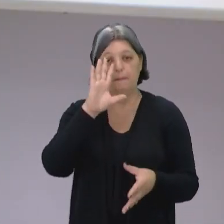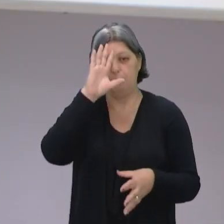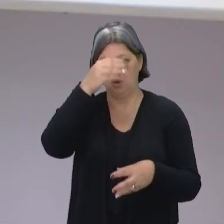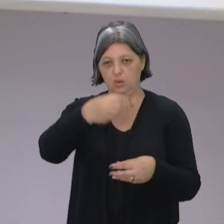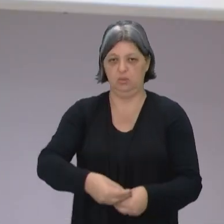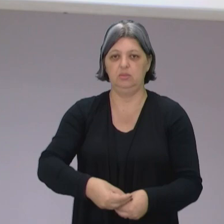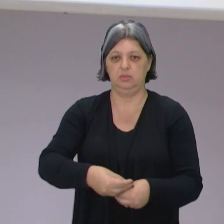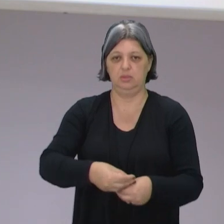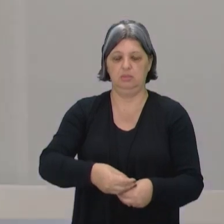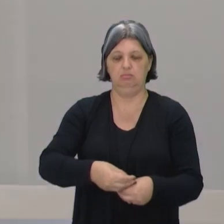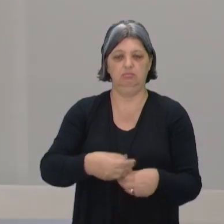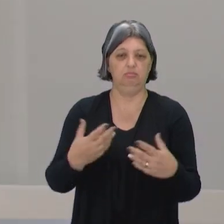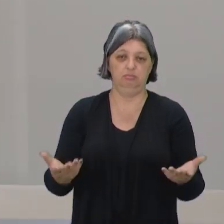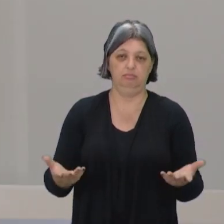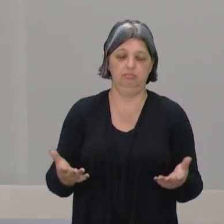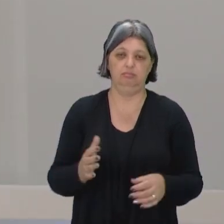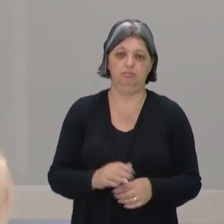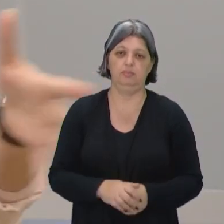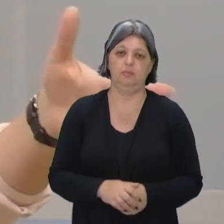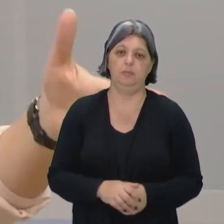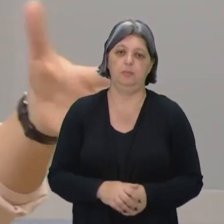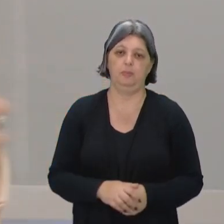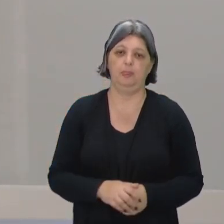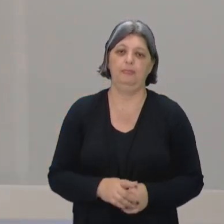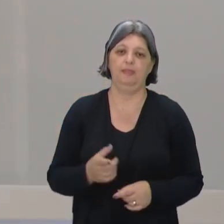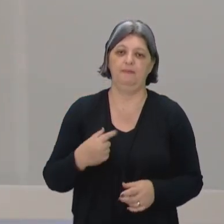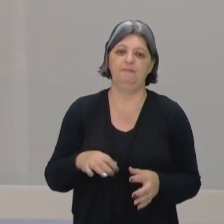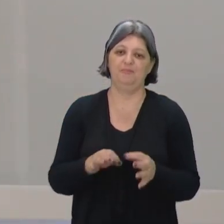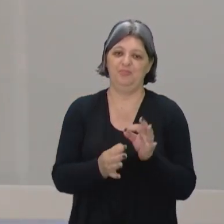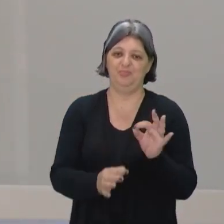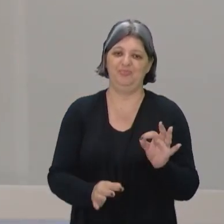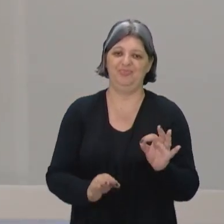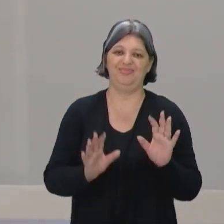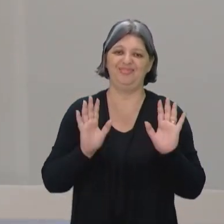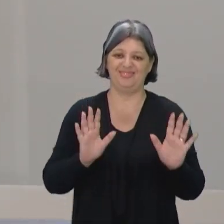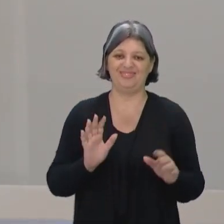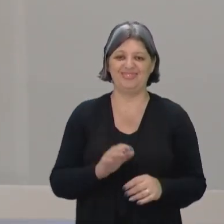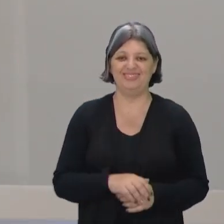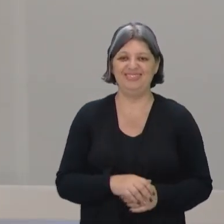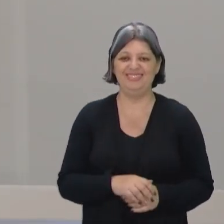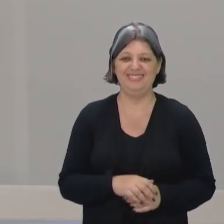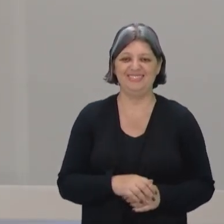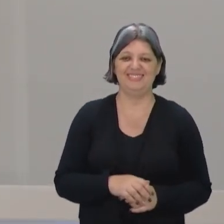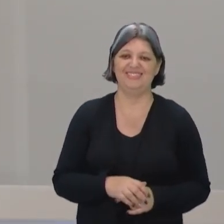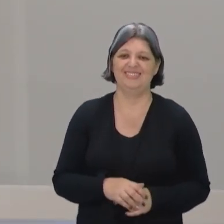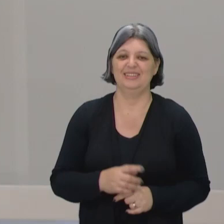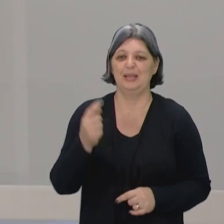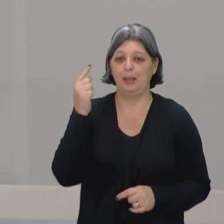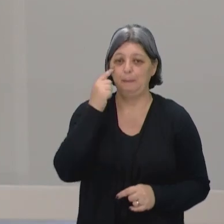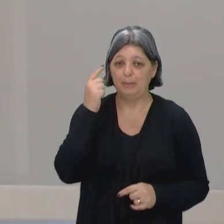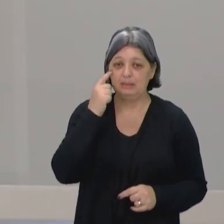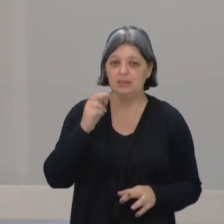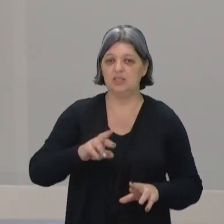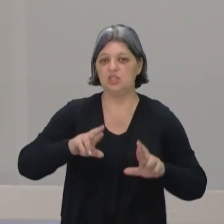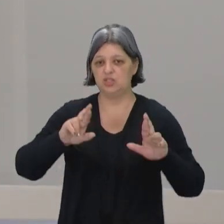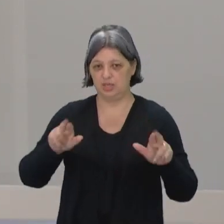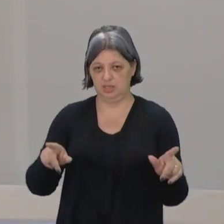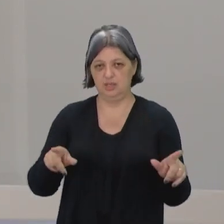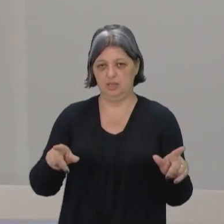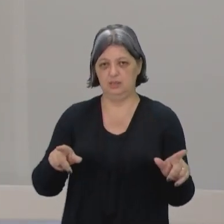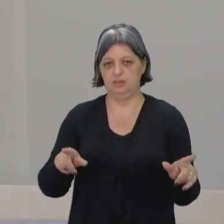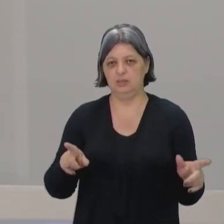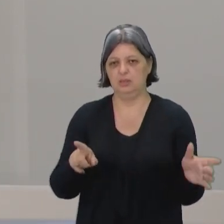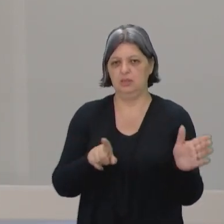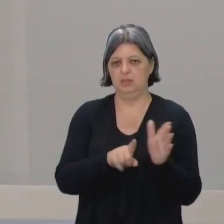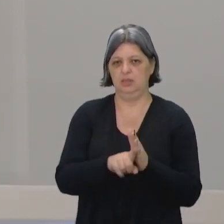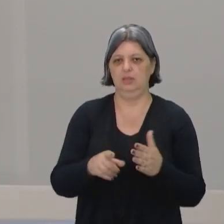vem, né? E reforça. Então, eu acabei me estendendo, né? Mas aí... Perfeito, pode continuar. Pensando nessa diferença que o Mauro perguntou,